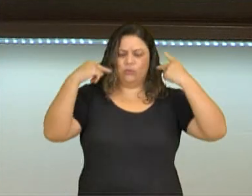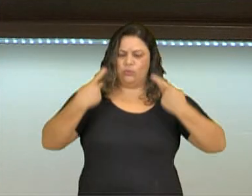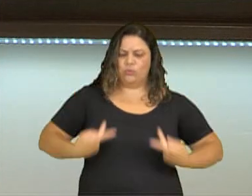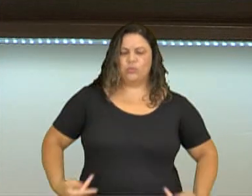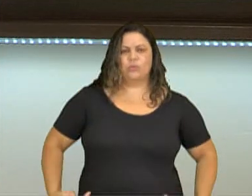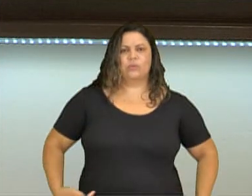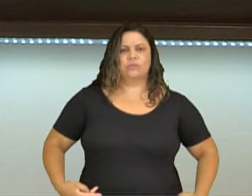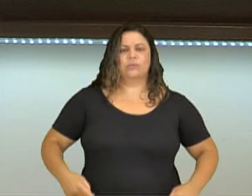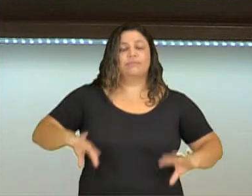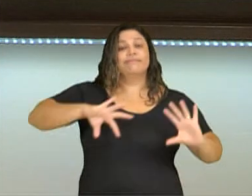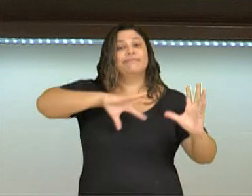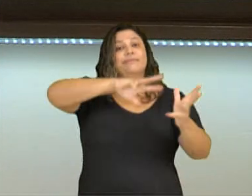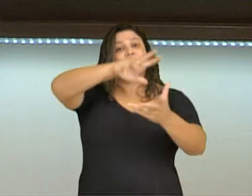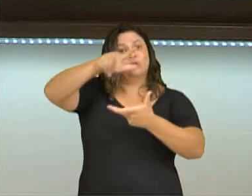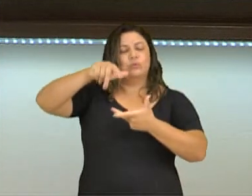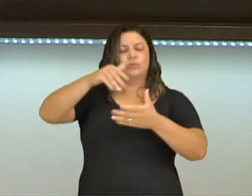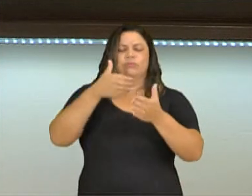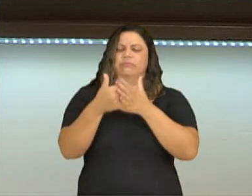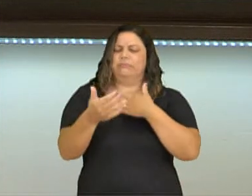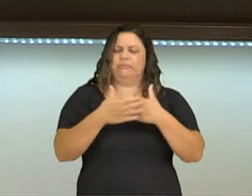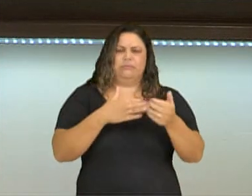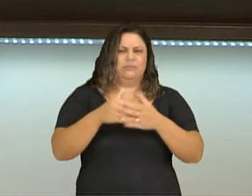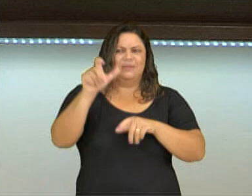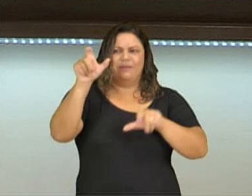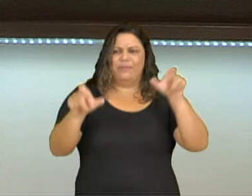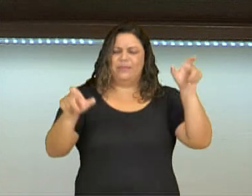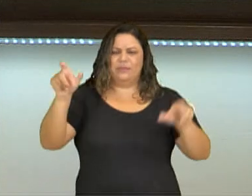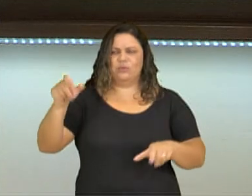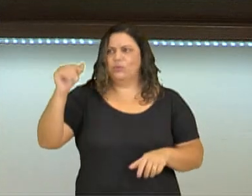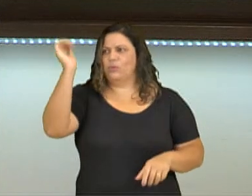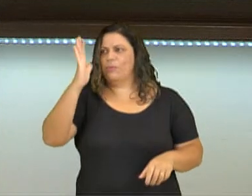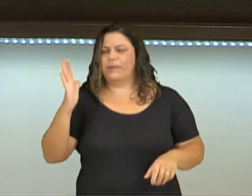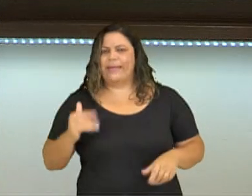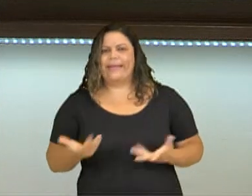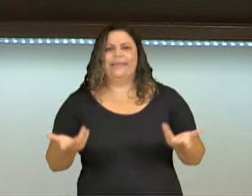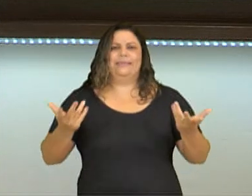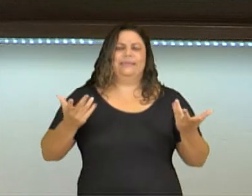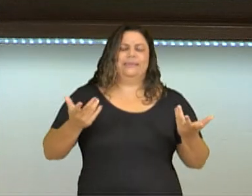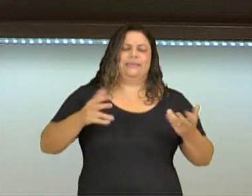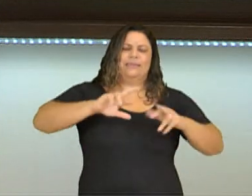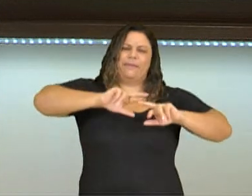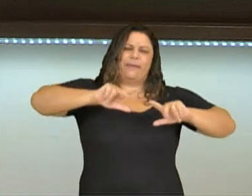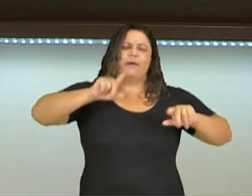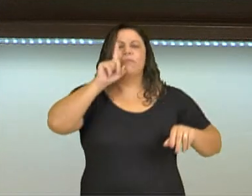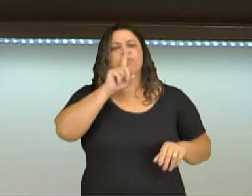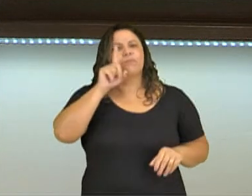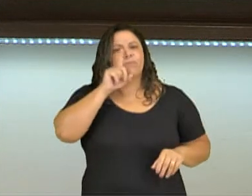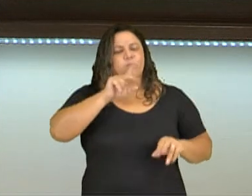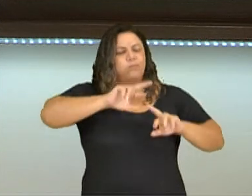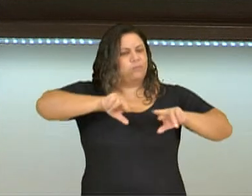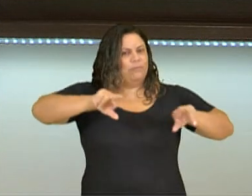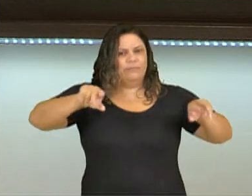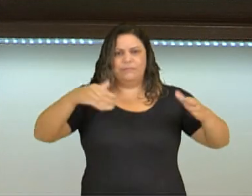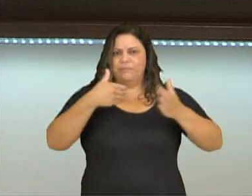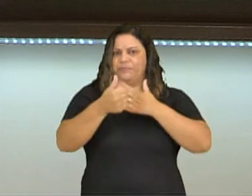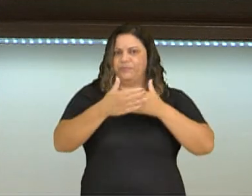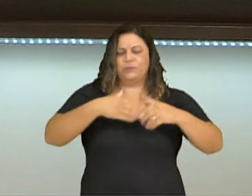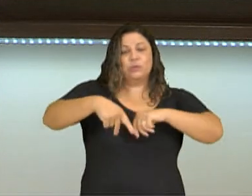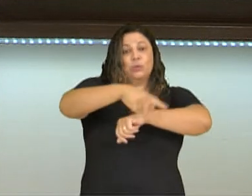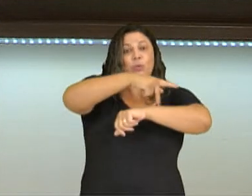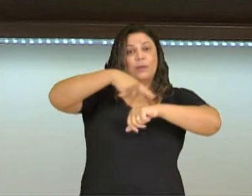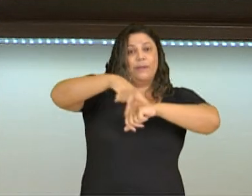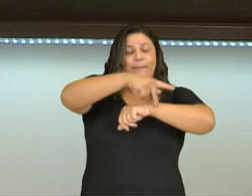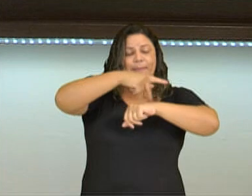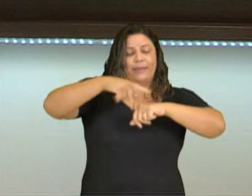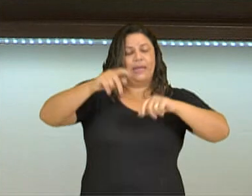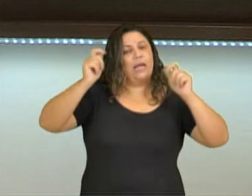forma universal, independente da pessoa morar no Brasil, morar na Austrália, no Canadá, nos Estados Unidos, enfim, em qualquer país,